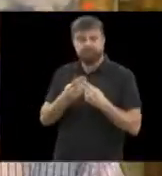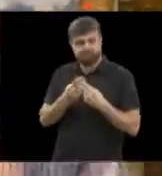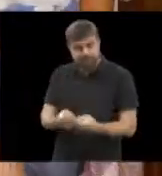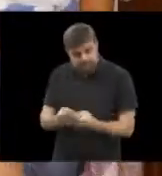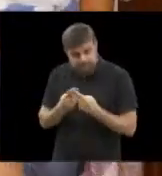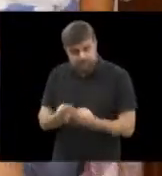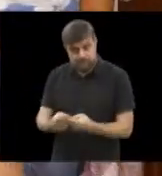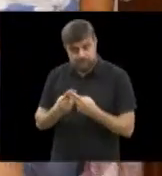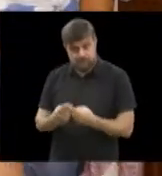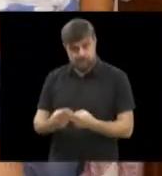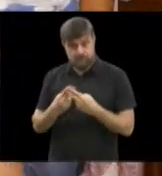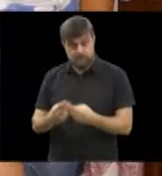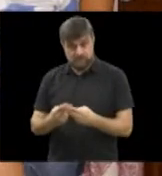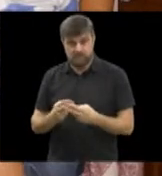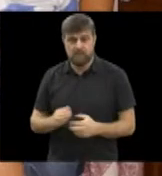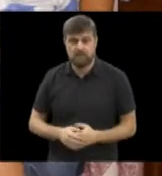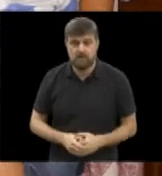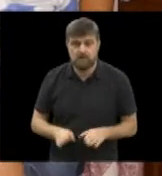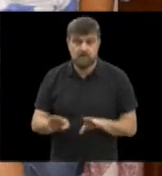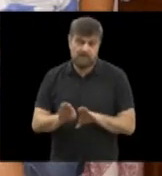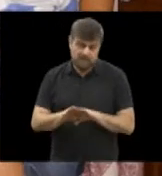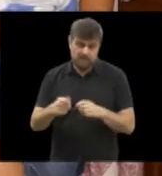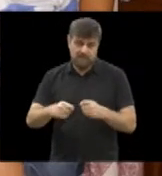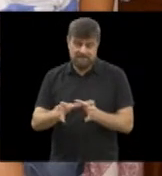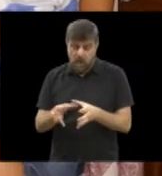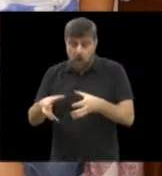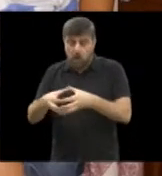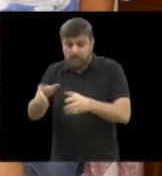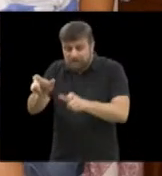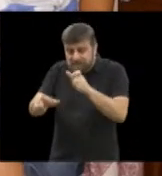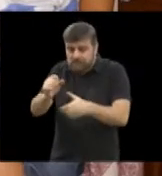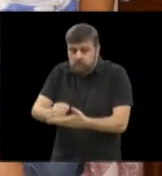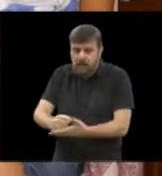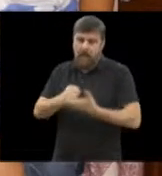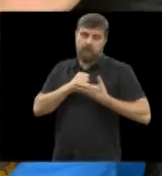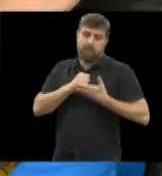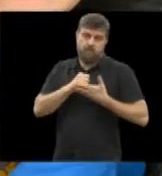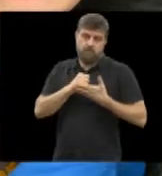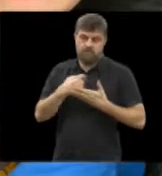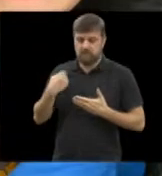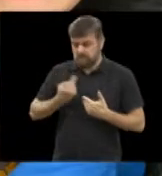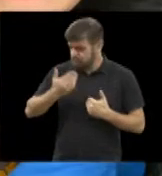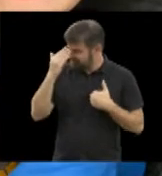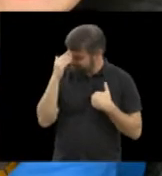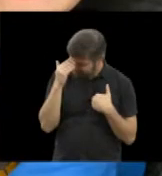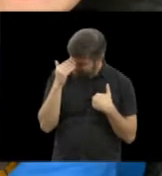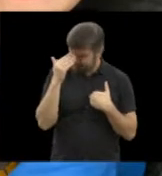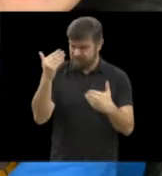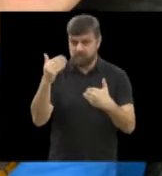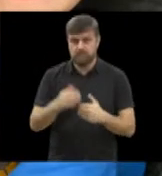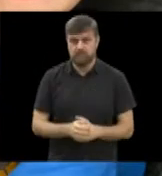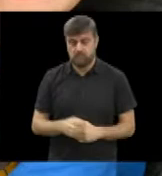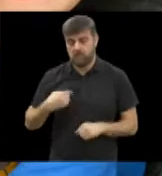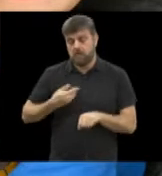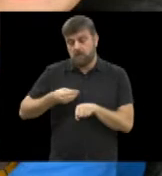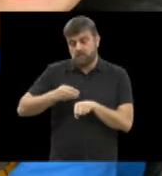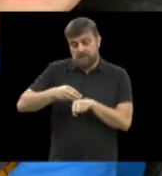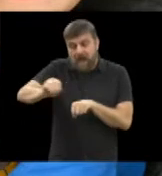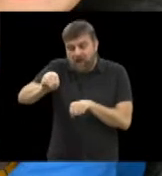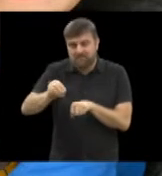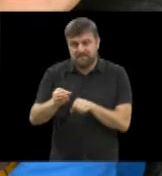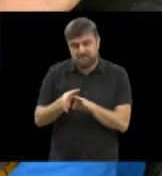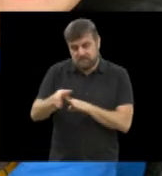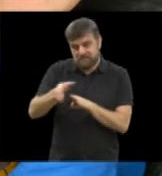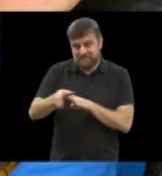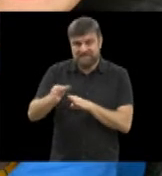paciência e também o apoio de muita gente. Então, a gente agradece muito. A dica que a gente dá é: